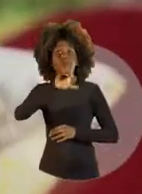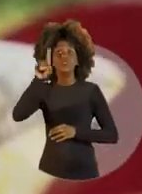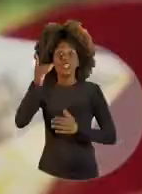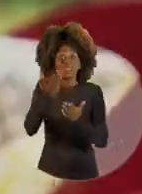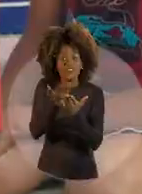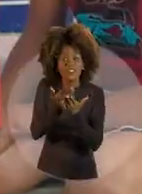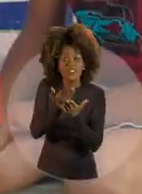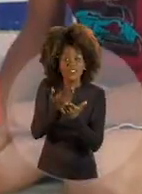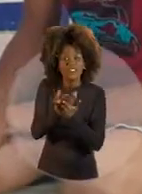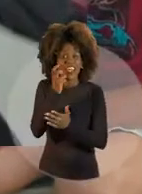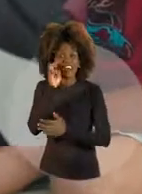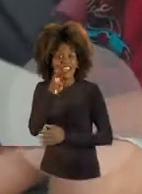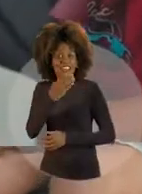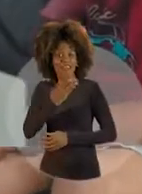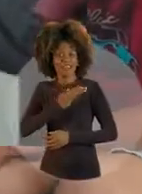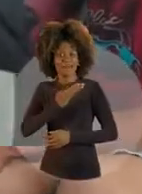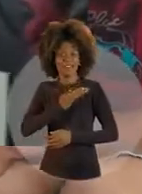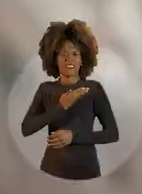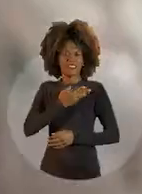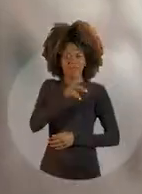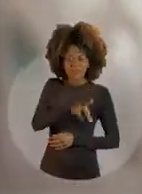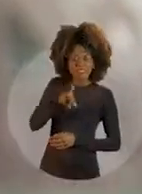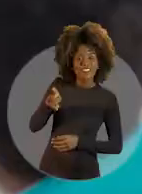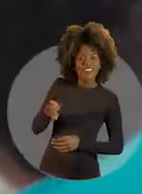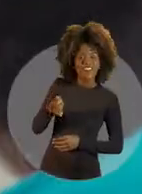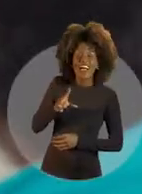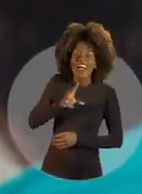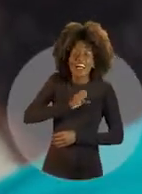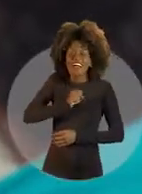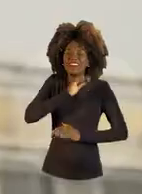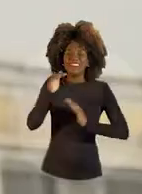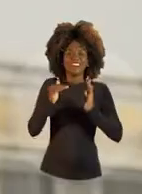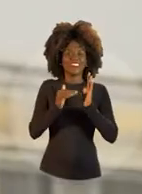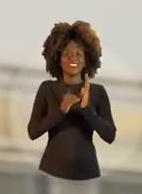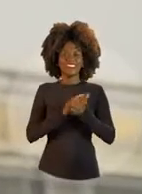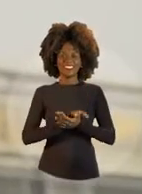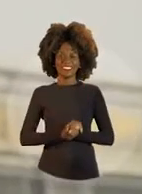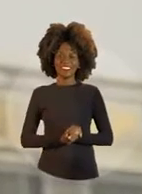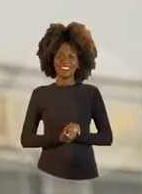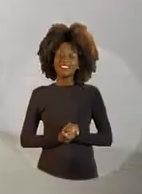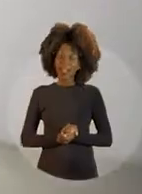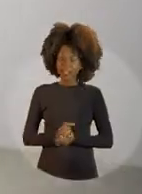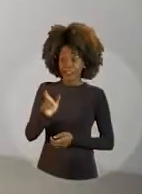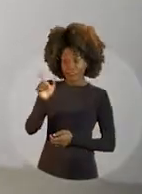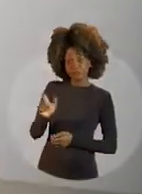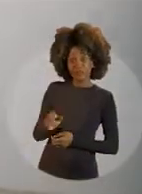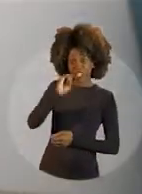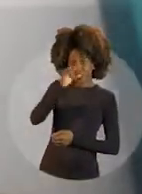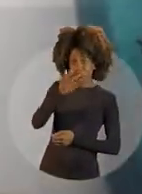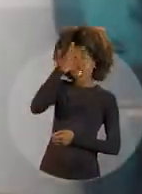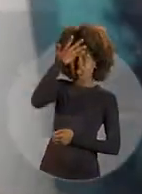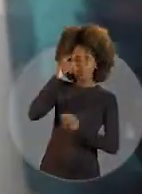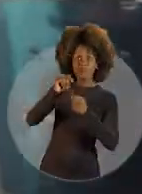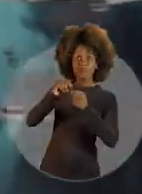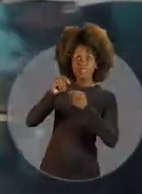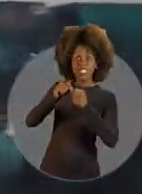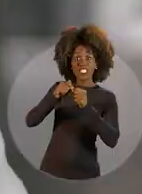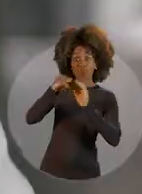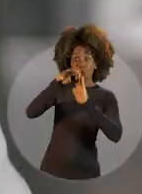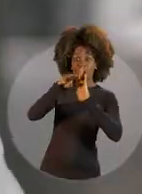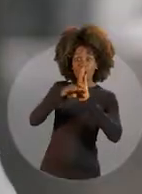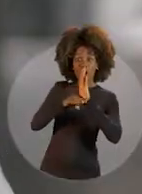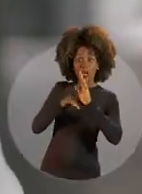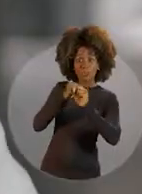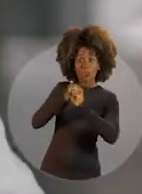eu vou poder estudar, rever meus amigos, professores, amo todos. Foi Jerônimo que fez o